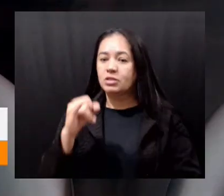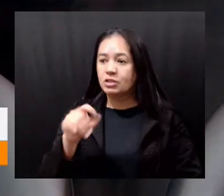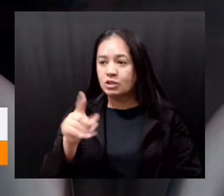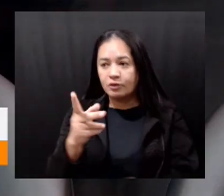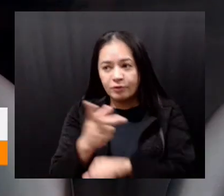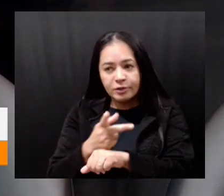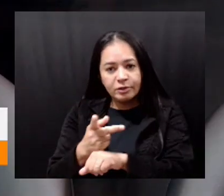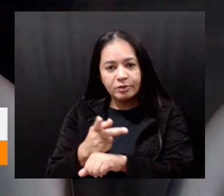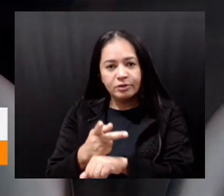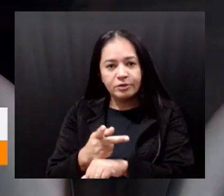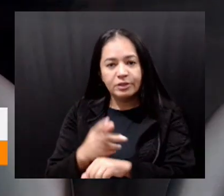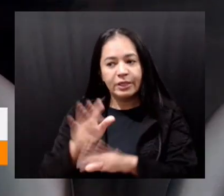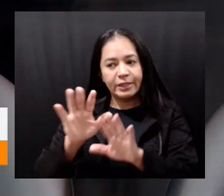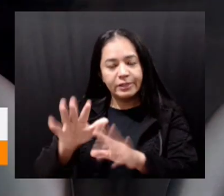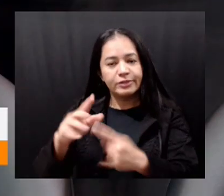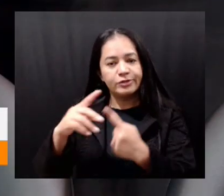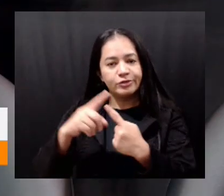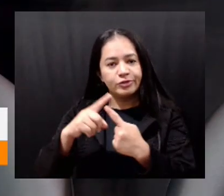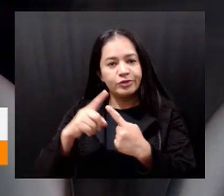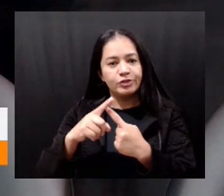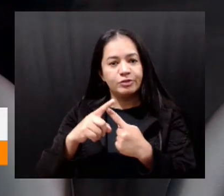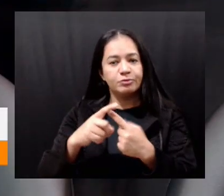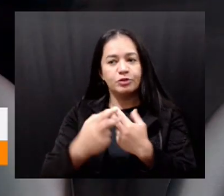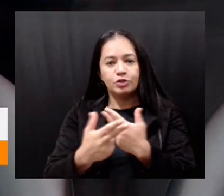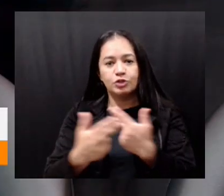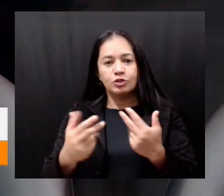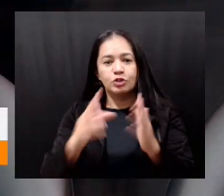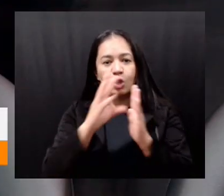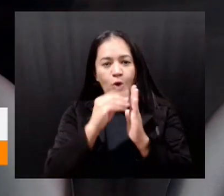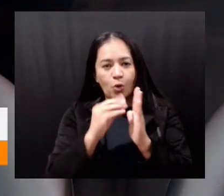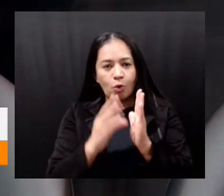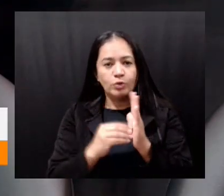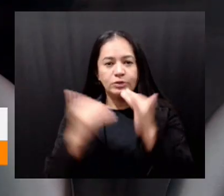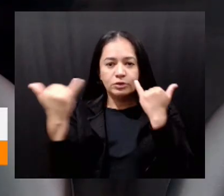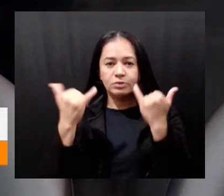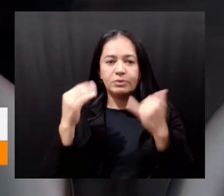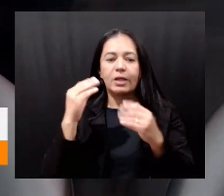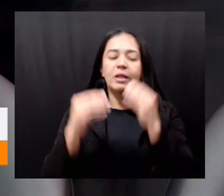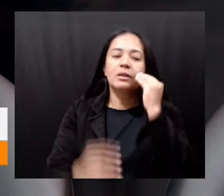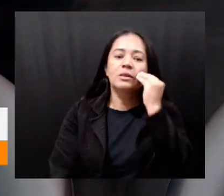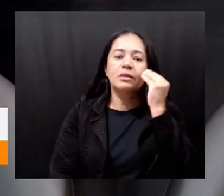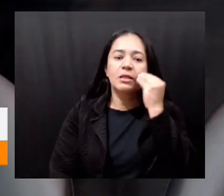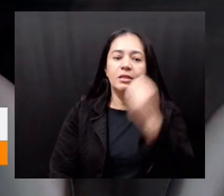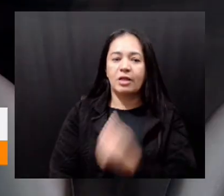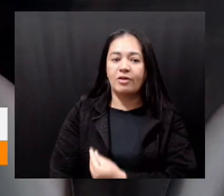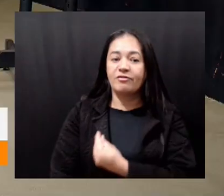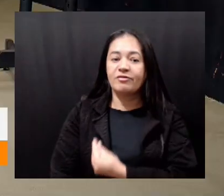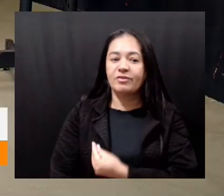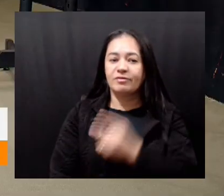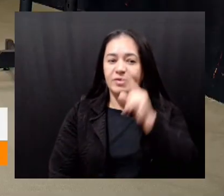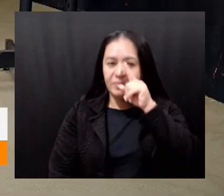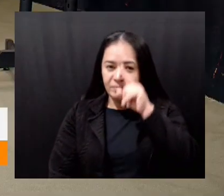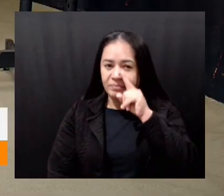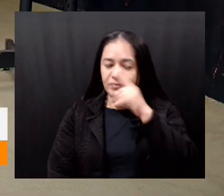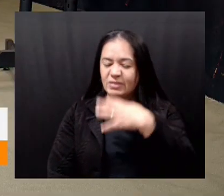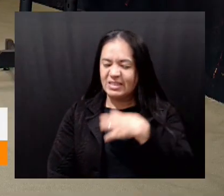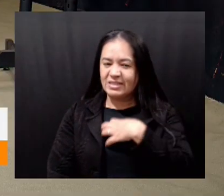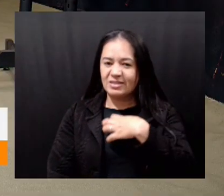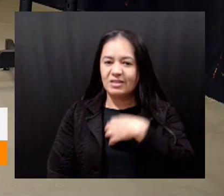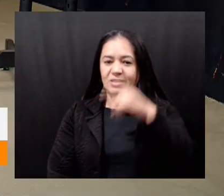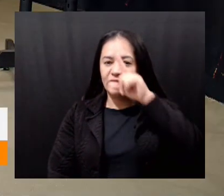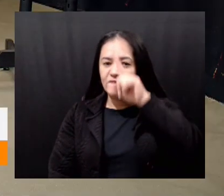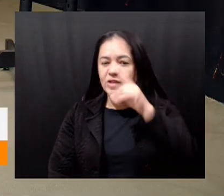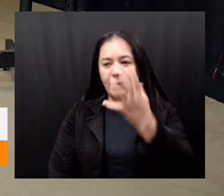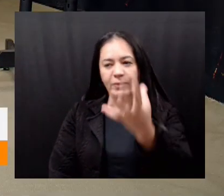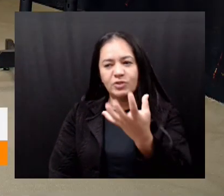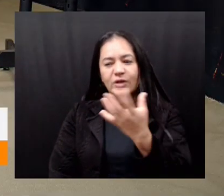de situação, de conteúdo, de notícia, para tentar viver um risco. Uma sensação vamos colocar uma